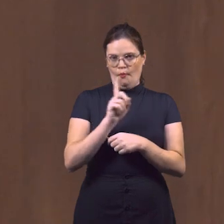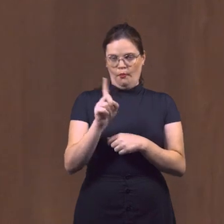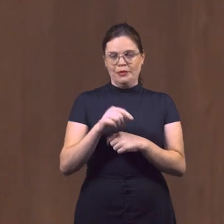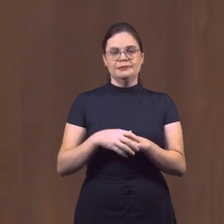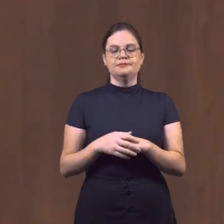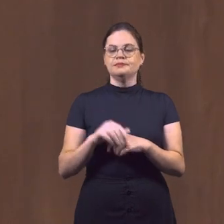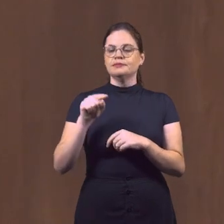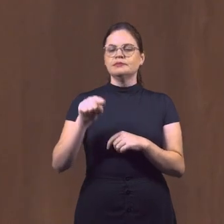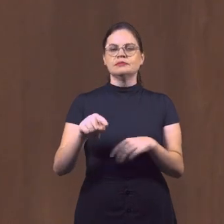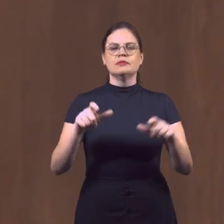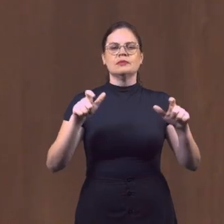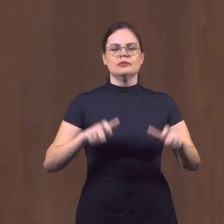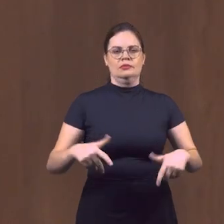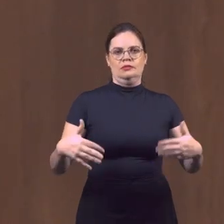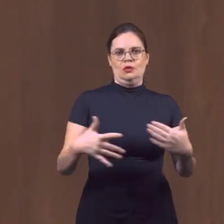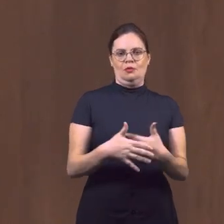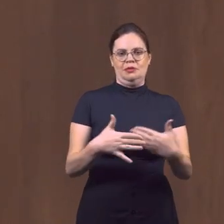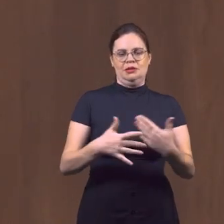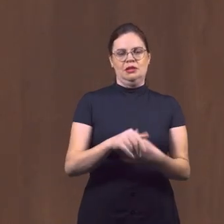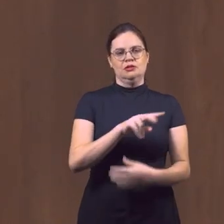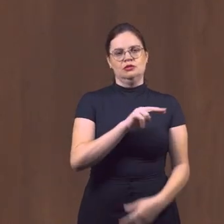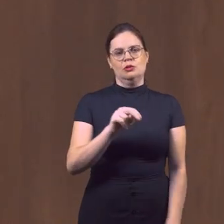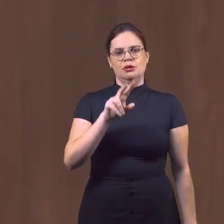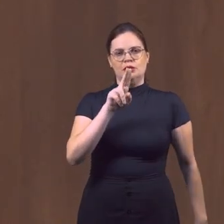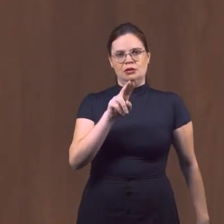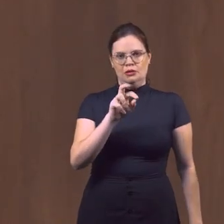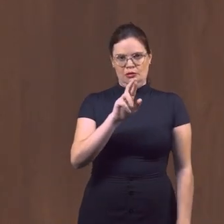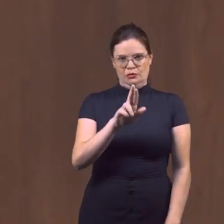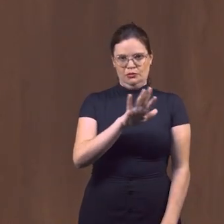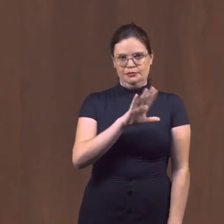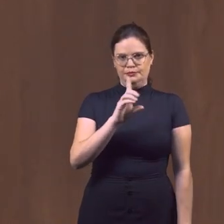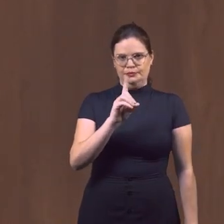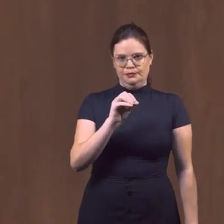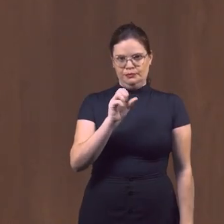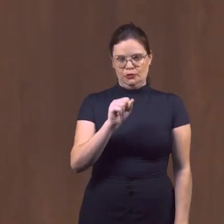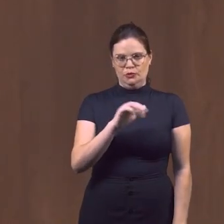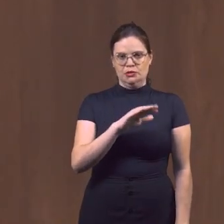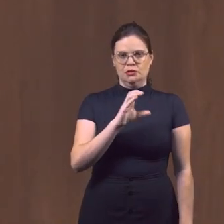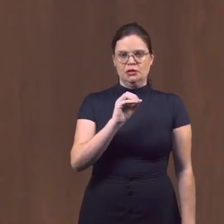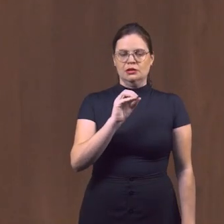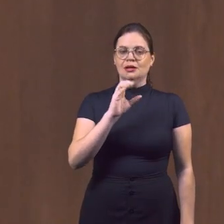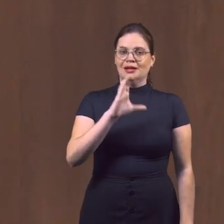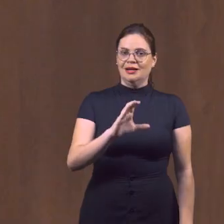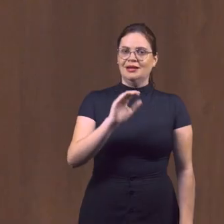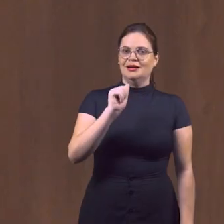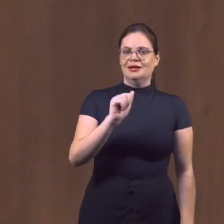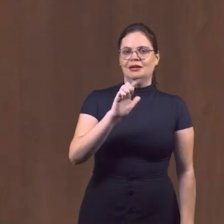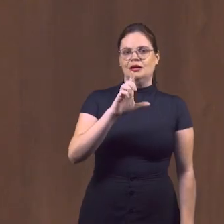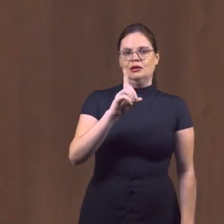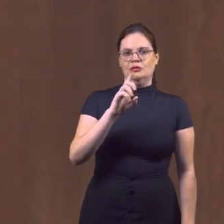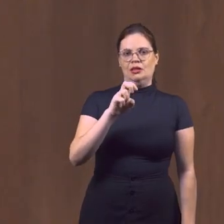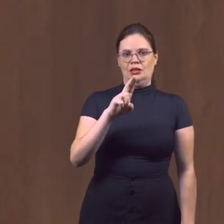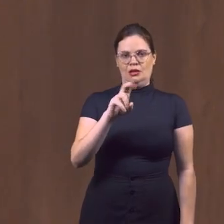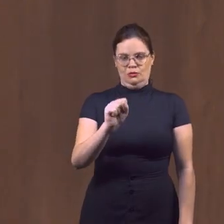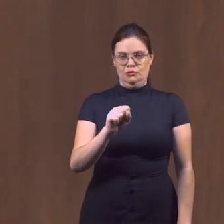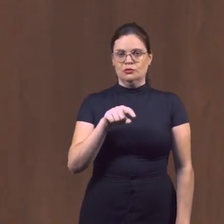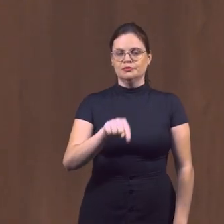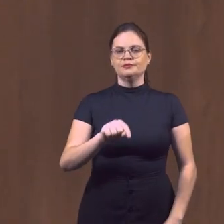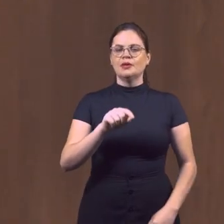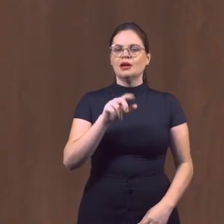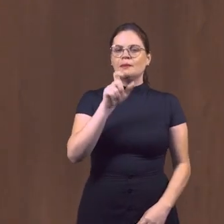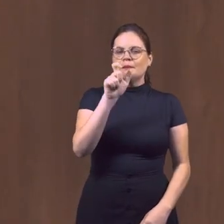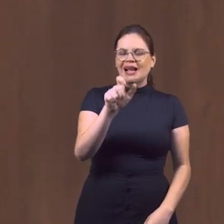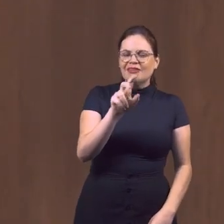dos Caldeus. E essa expressão Ur significa luz ou cidade de luz. E era